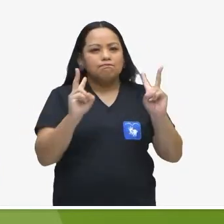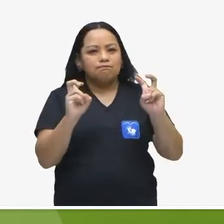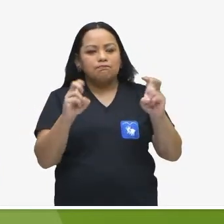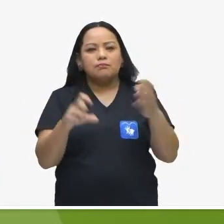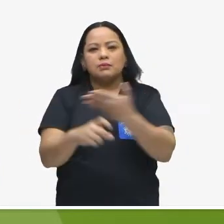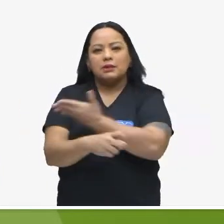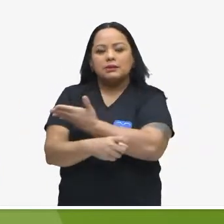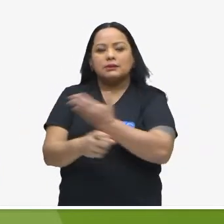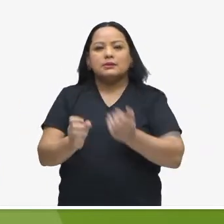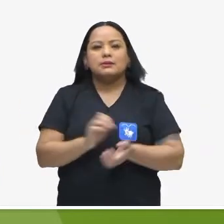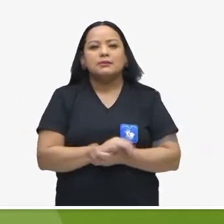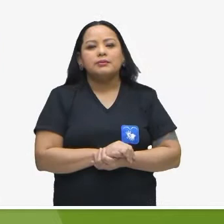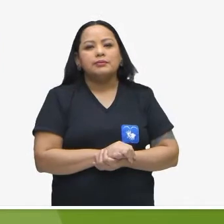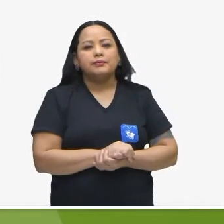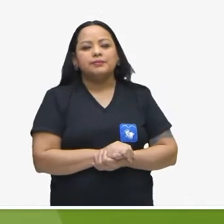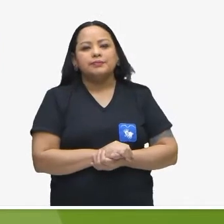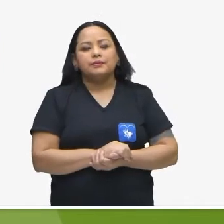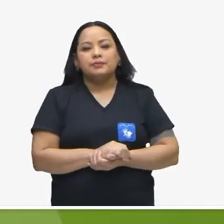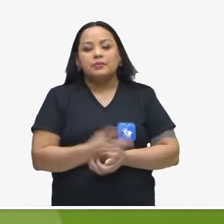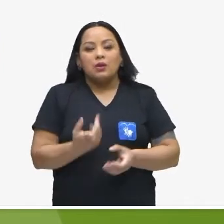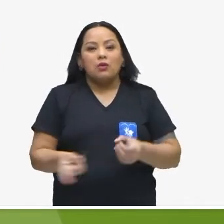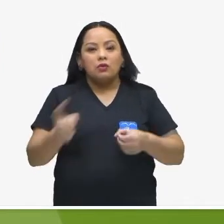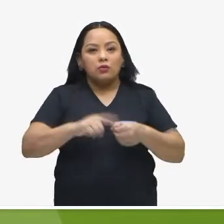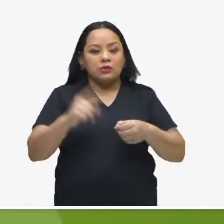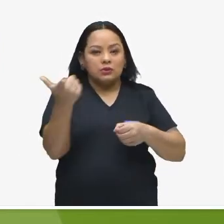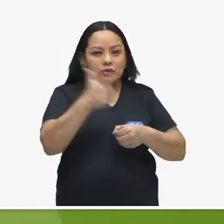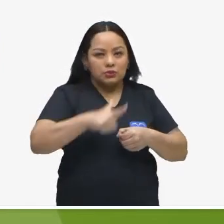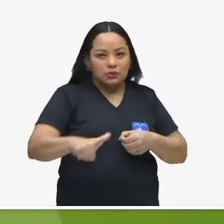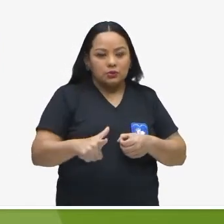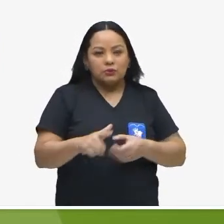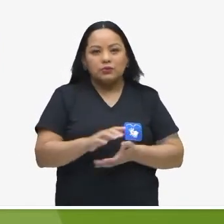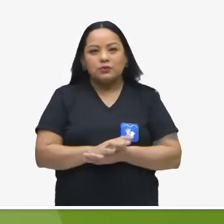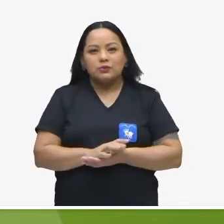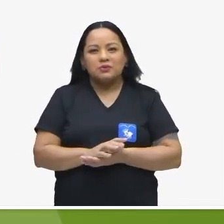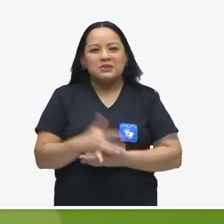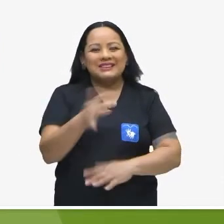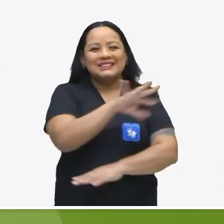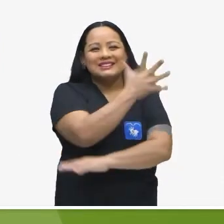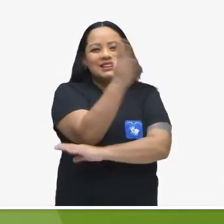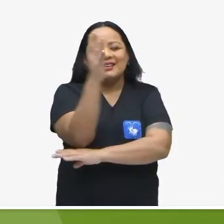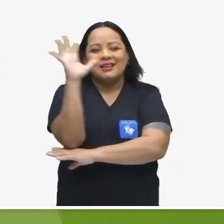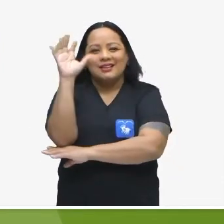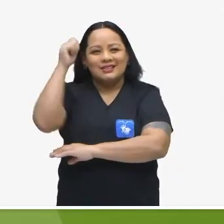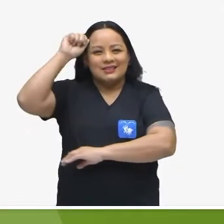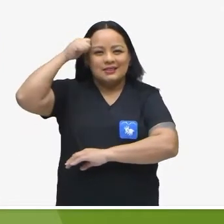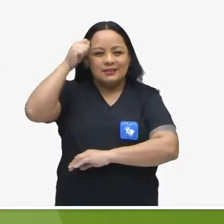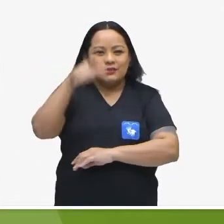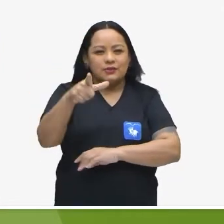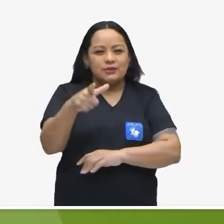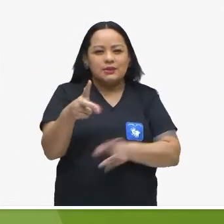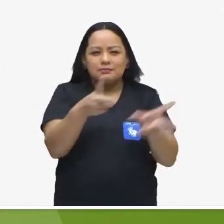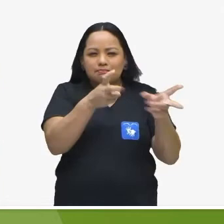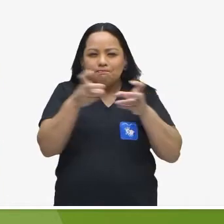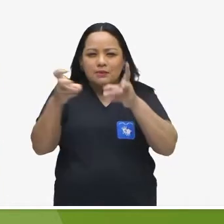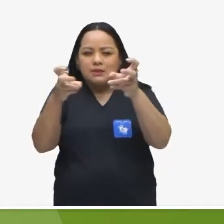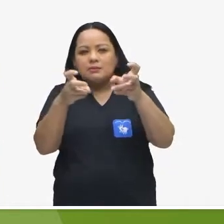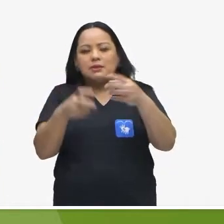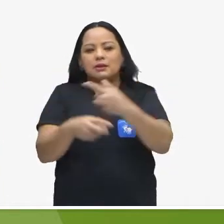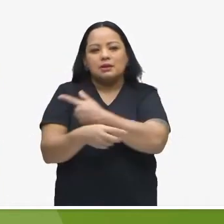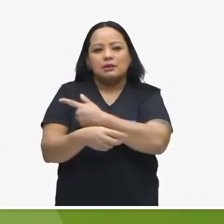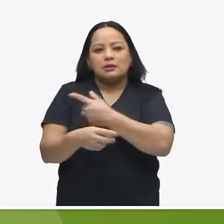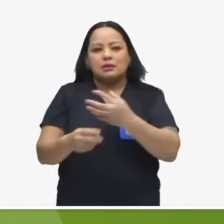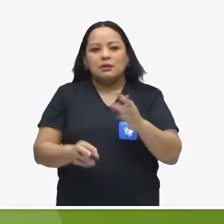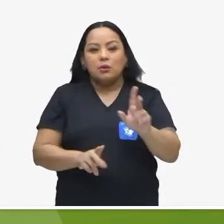certo? Então, vou voltar mais uma vez aí para a nossa savana africana, onde vocês vão observar aqui, ó,